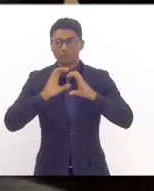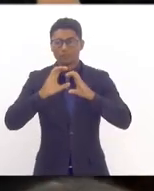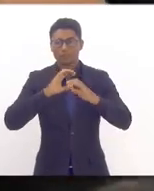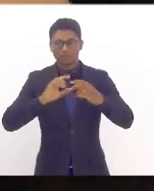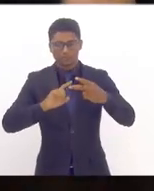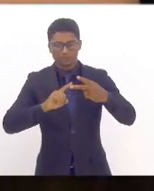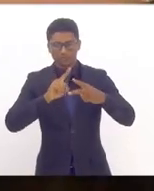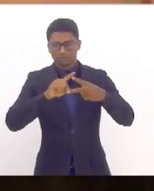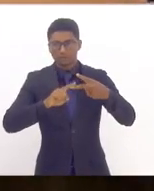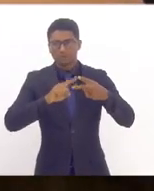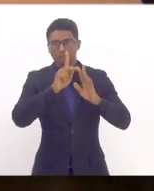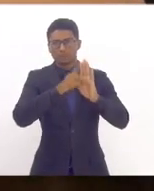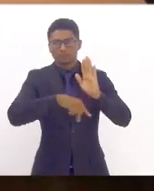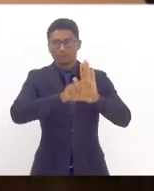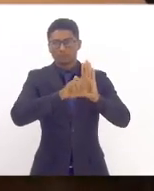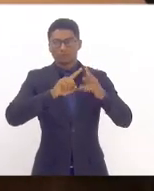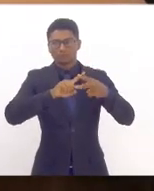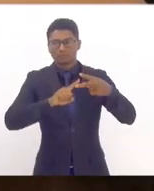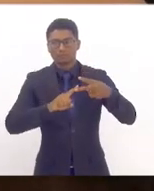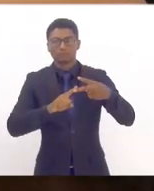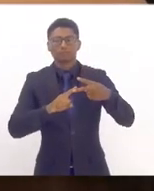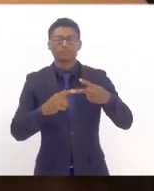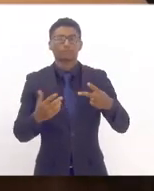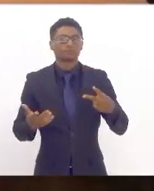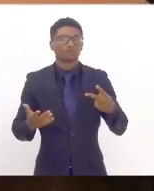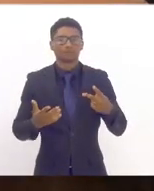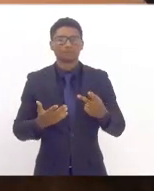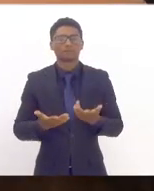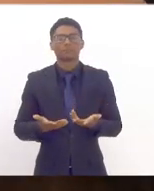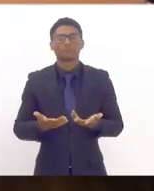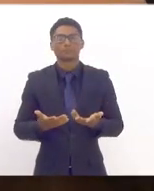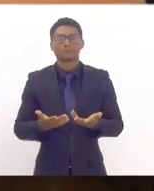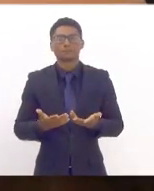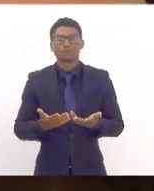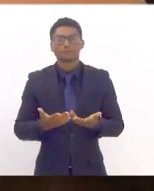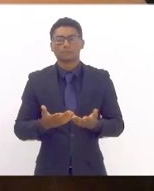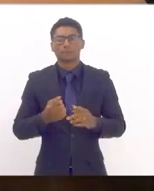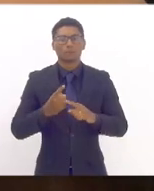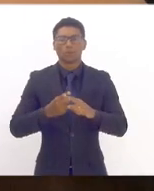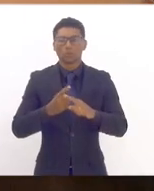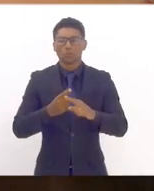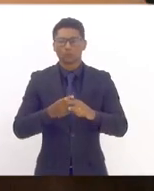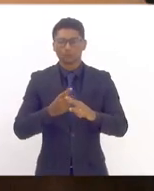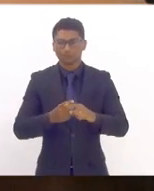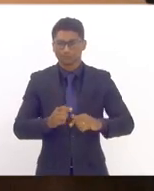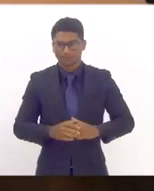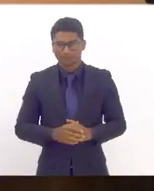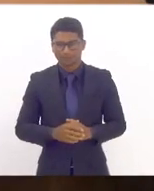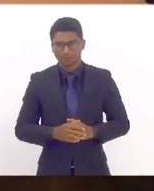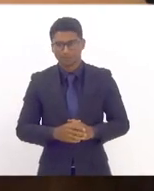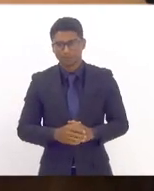E por que tem anualidade porque veja vossa excelência quando